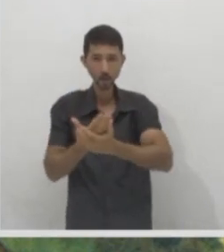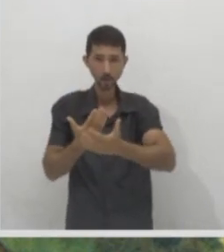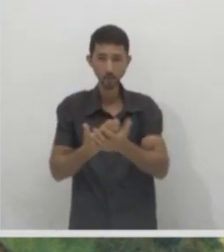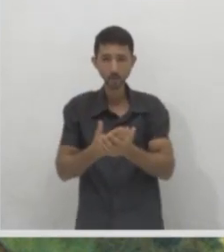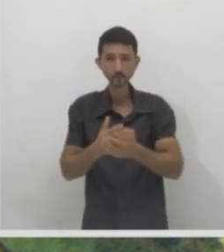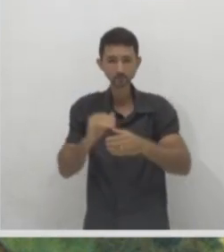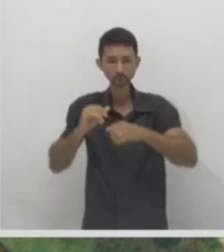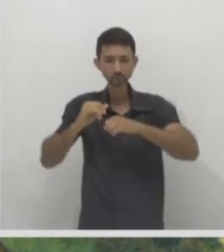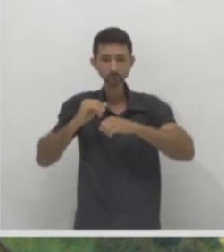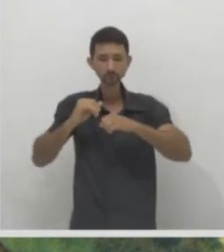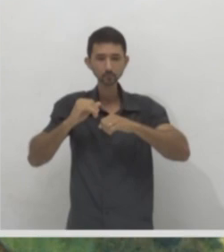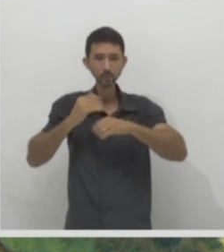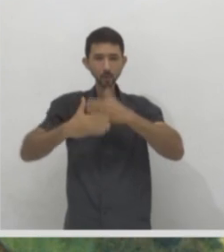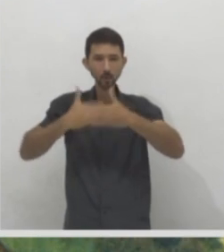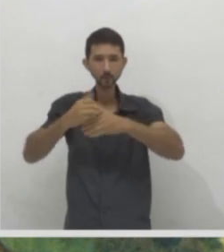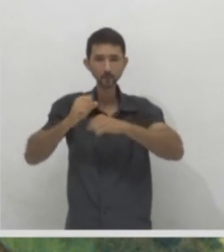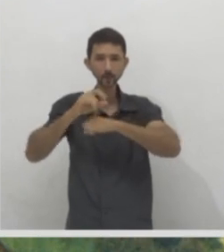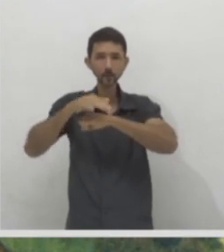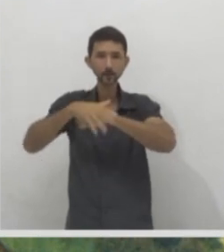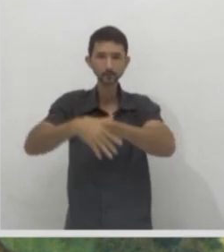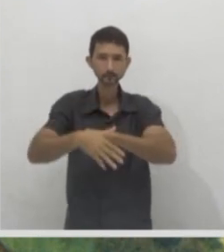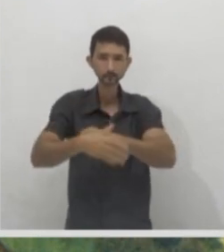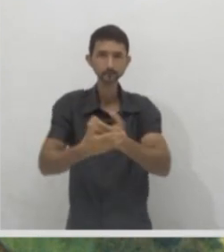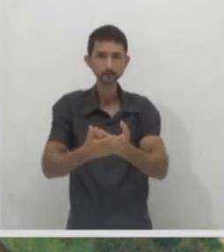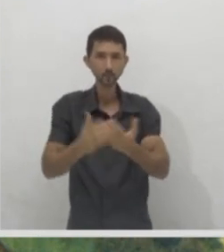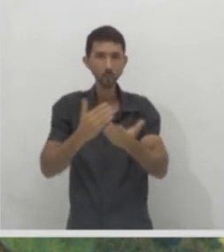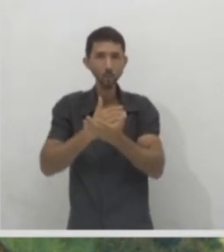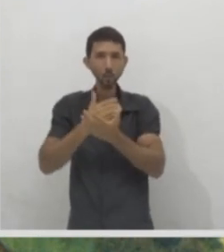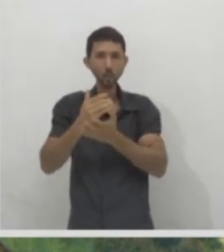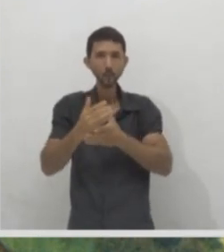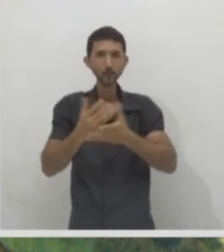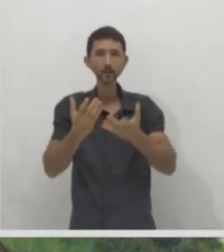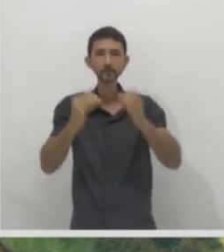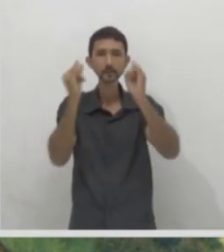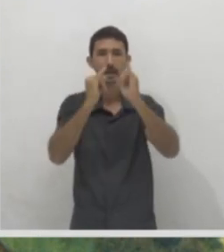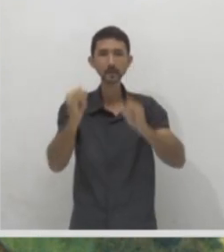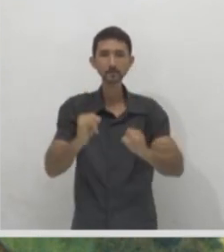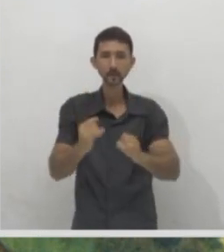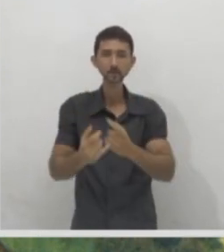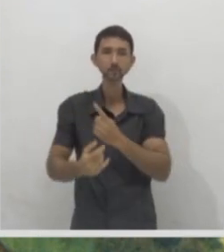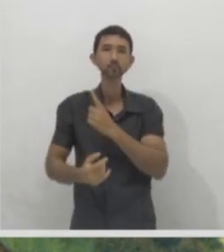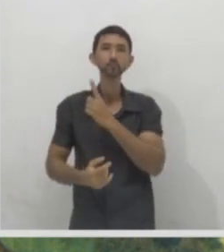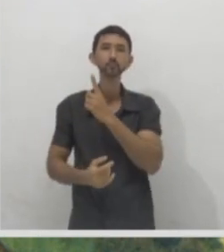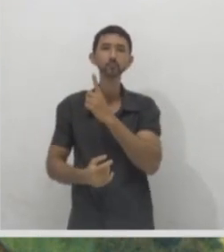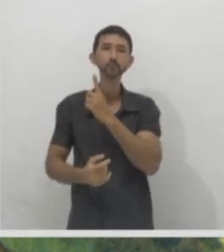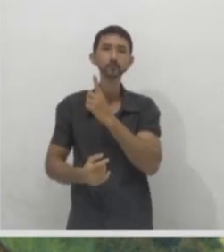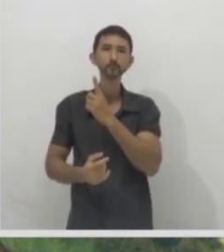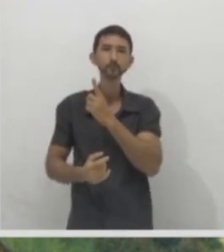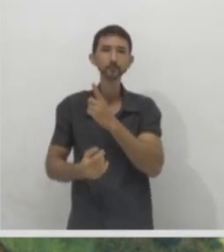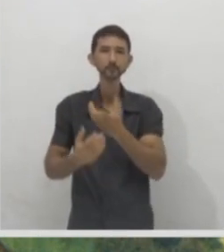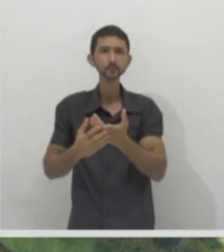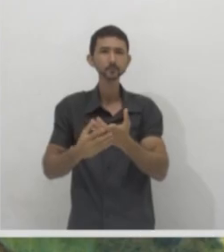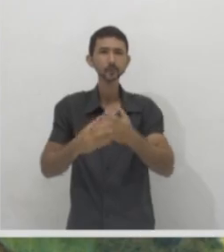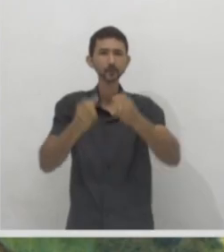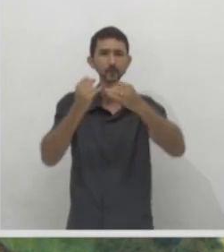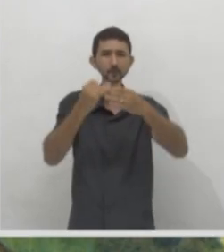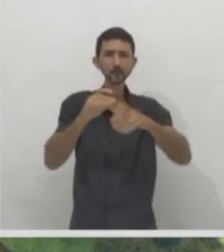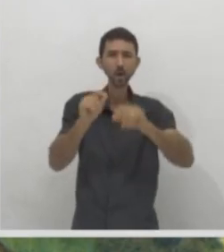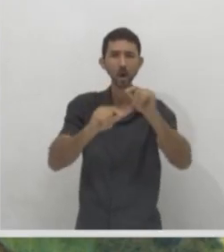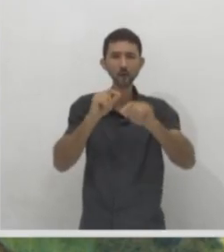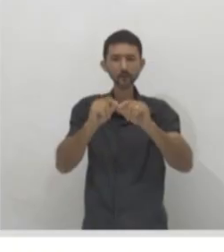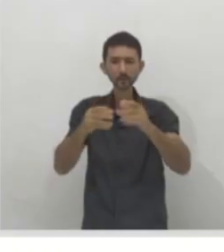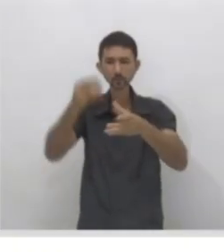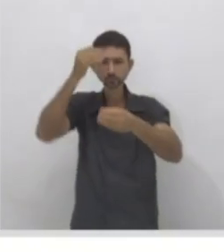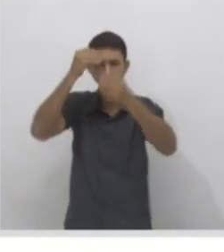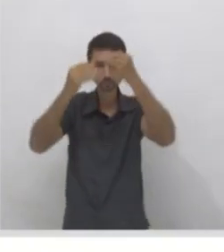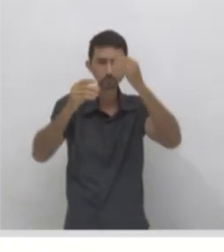a pré-história. Aí nós já abrimos com uma imagem, né, que já vai dar algumas informações, depois a gente